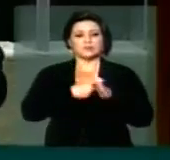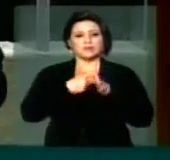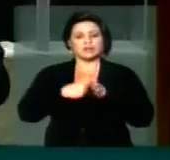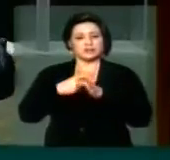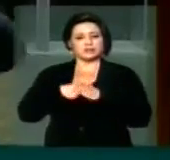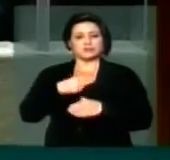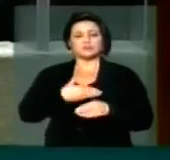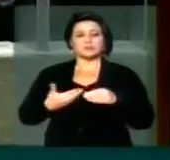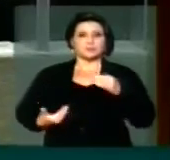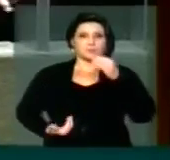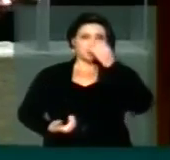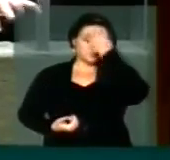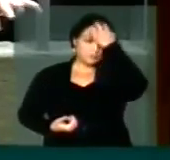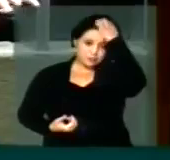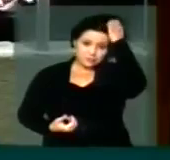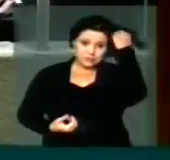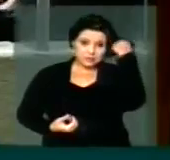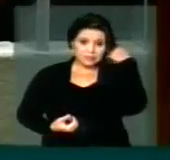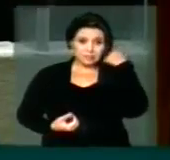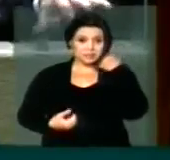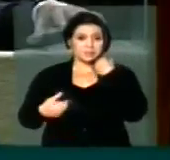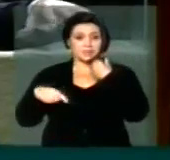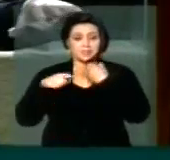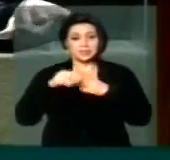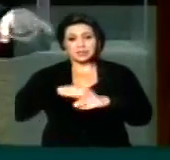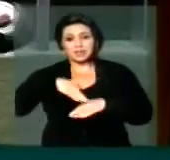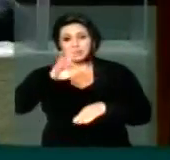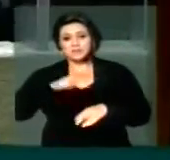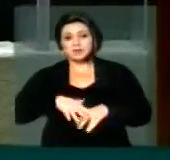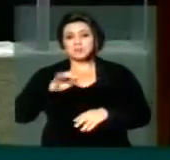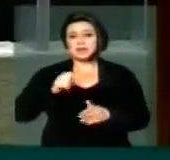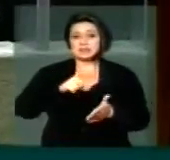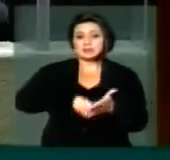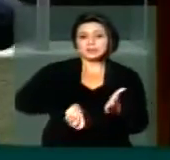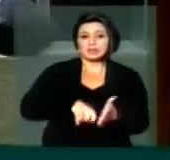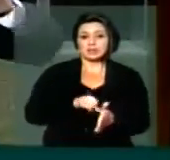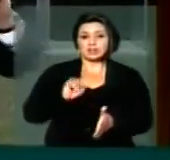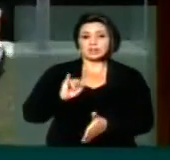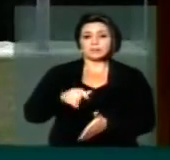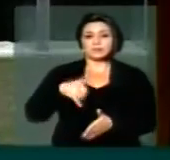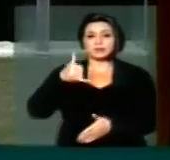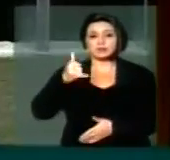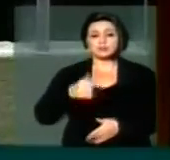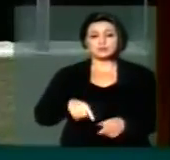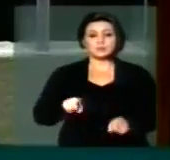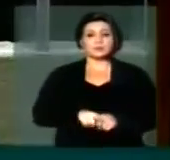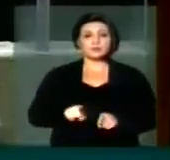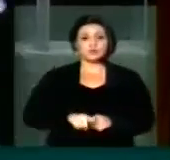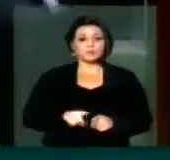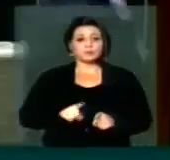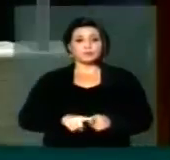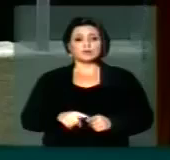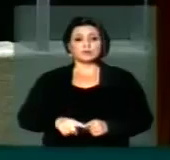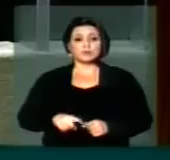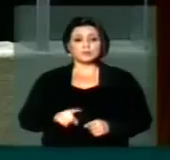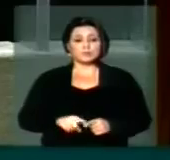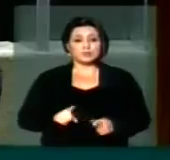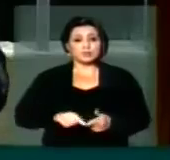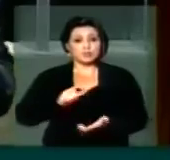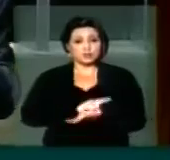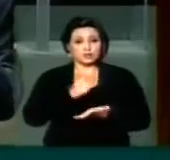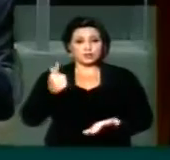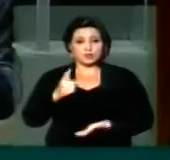da dívida, que aí mistura tudo, vai mais para juros, vai mais para amortização. O Globo,